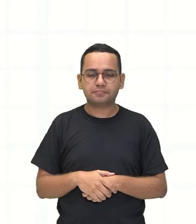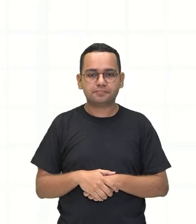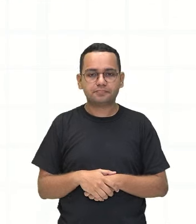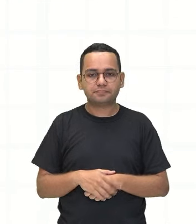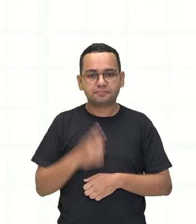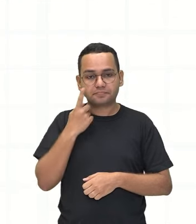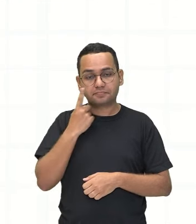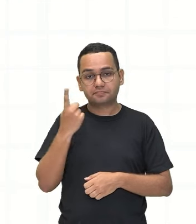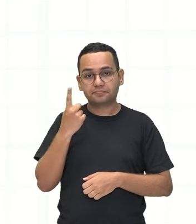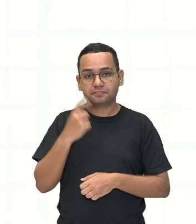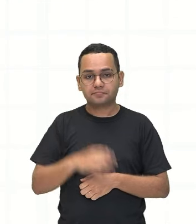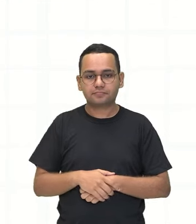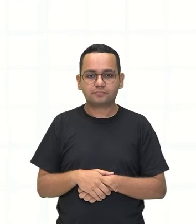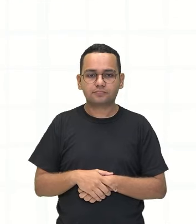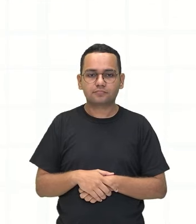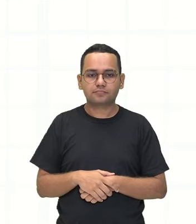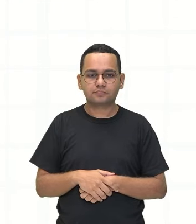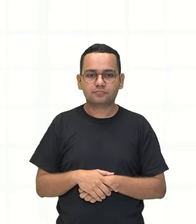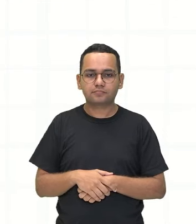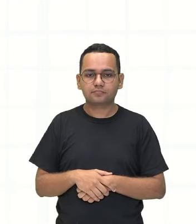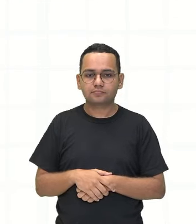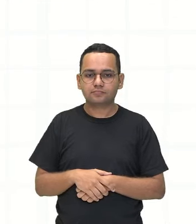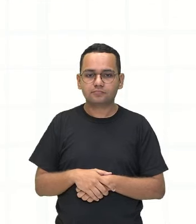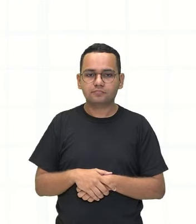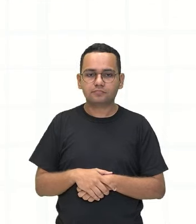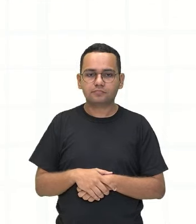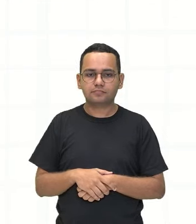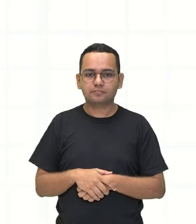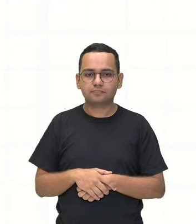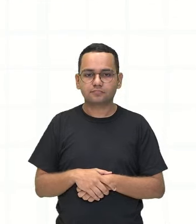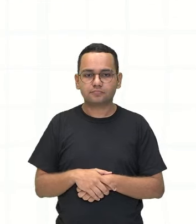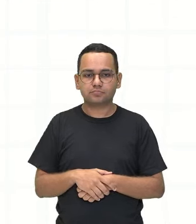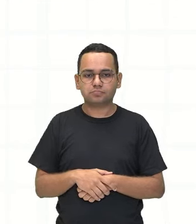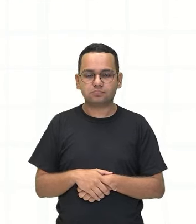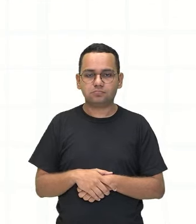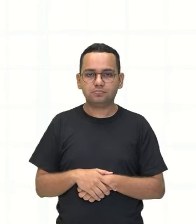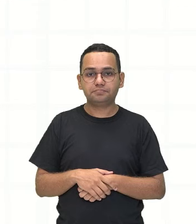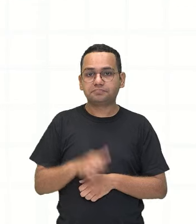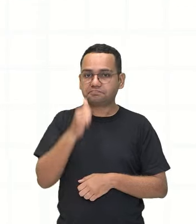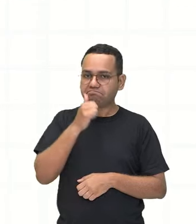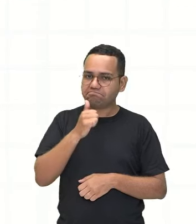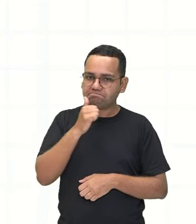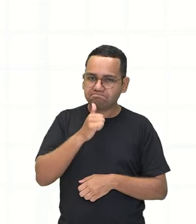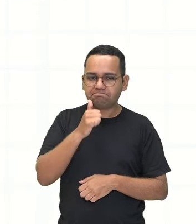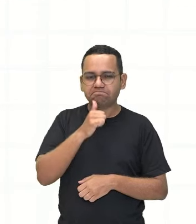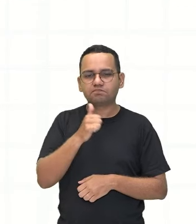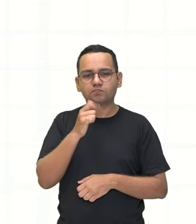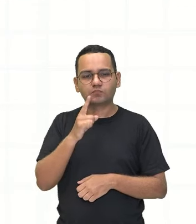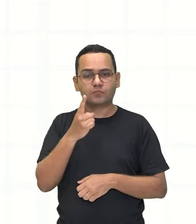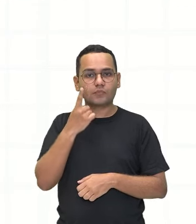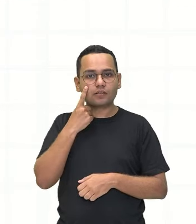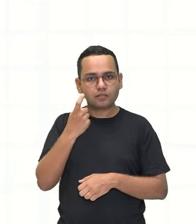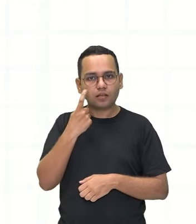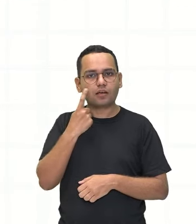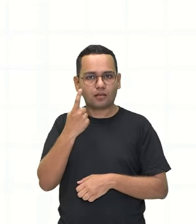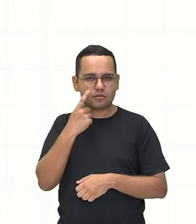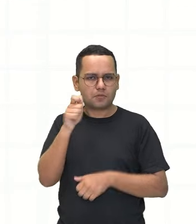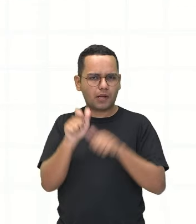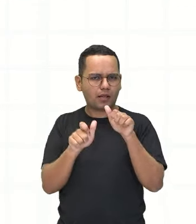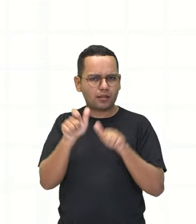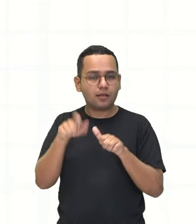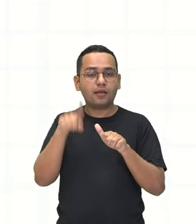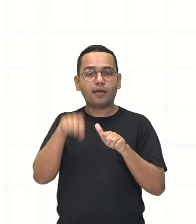completamente diferente. Agora aqui nós temos um feminino que é bastante interessante, que no caso é